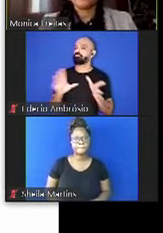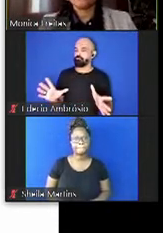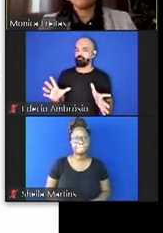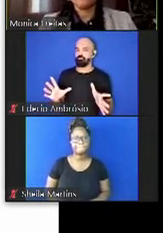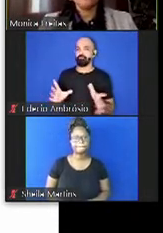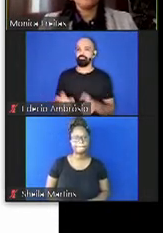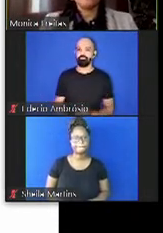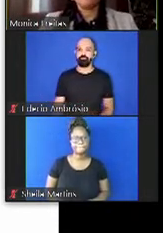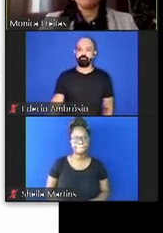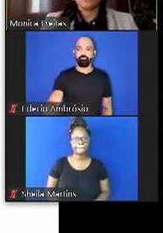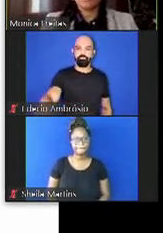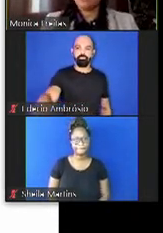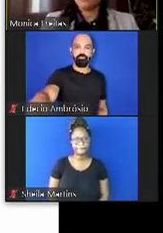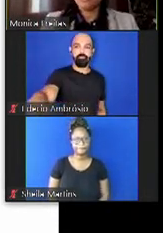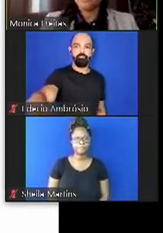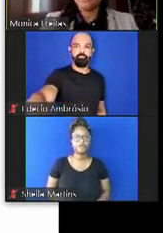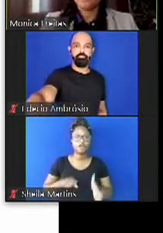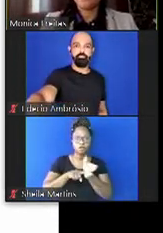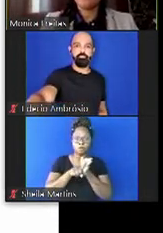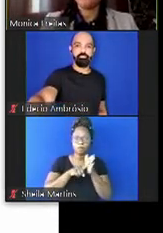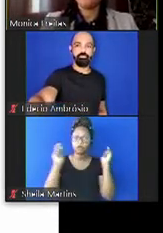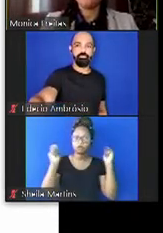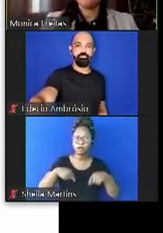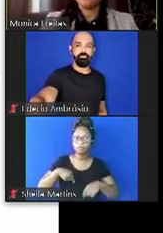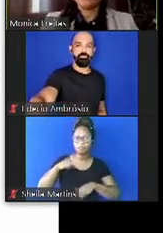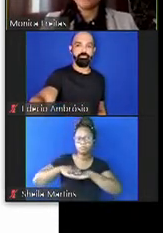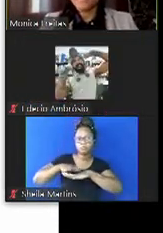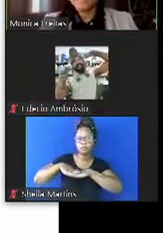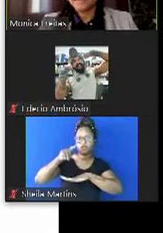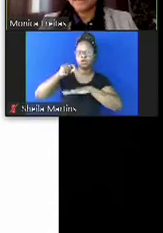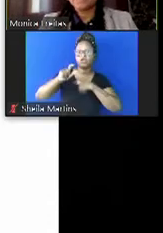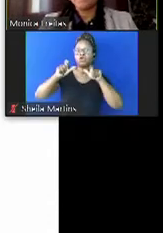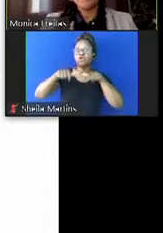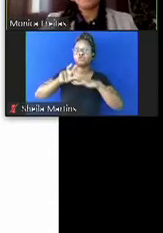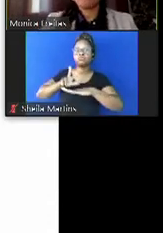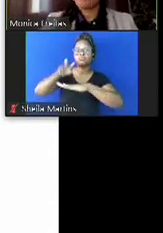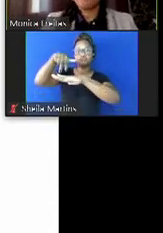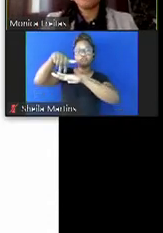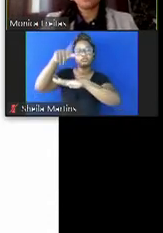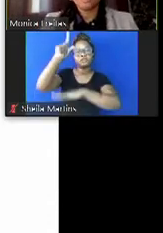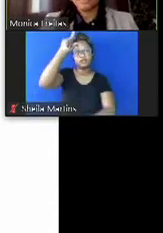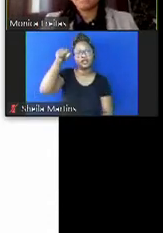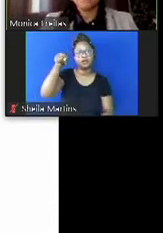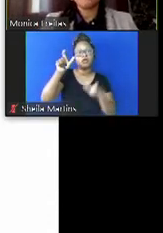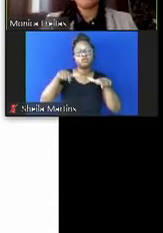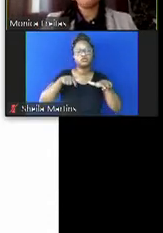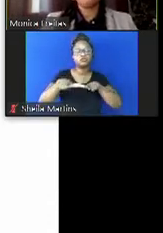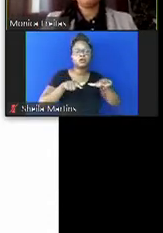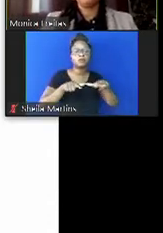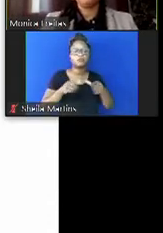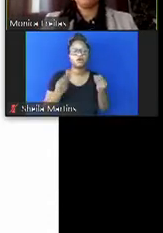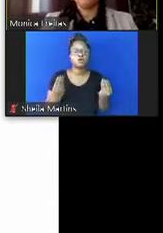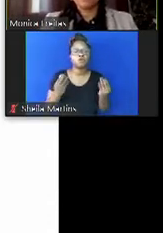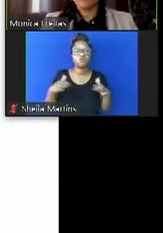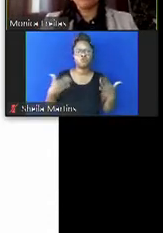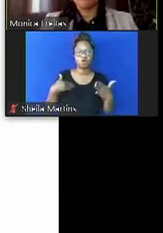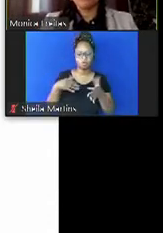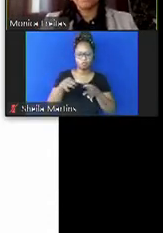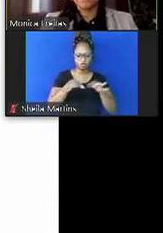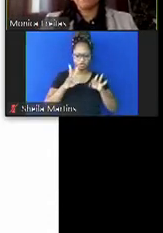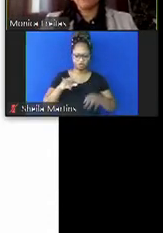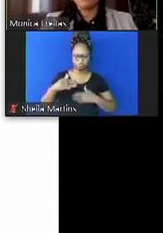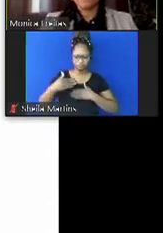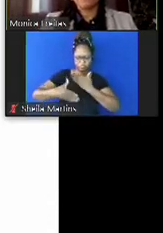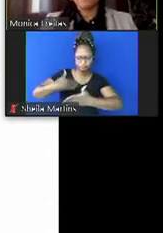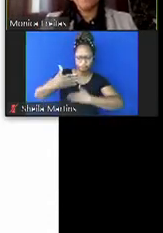escolher tanto o local onde ele irá na Alemanha, com quem ele irá trabalhar, qual projeto que ele irá desenvolver ao